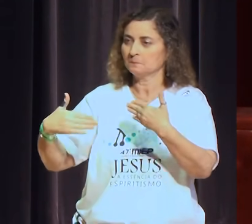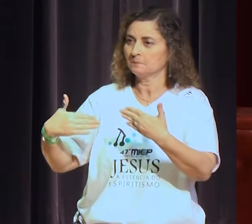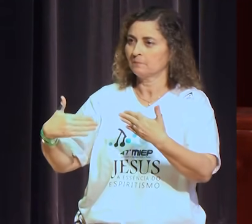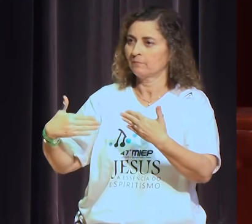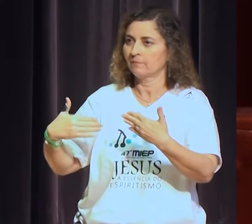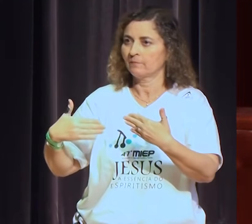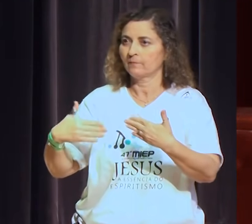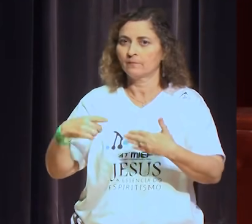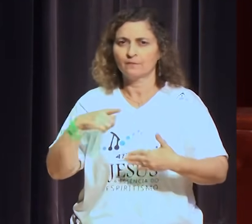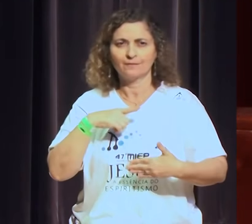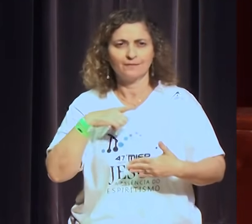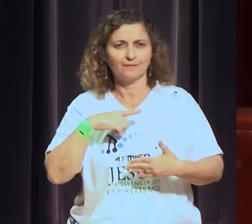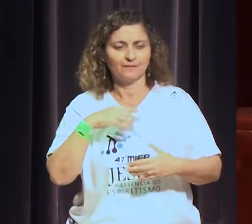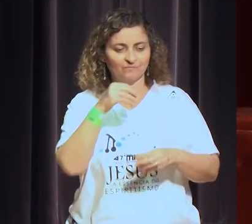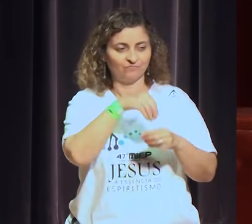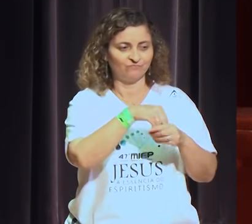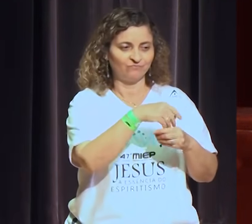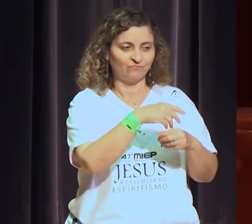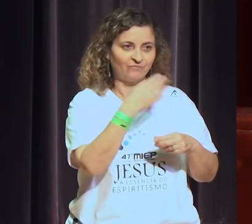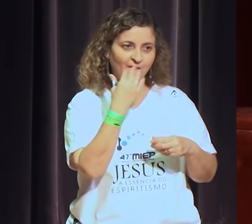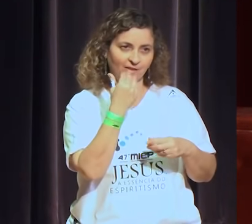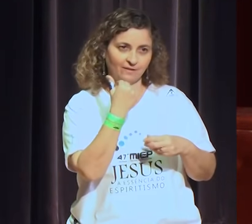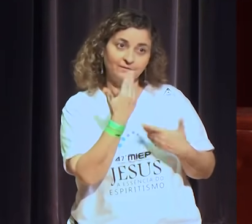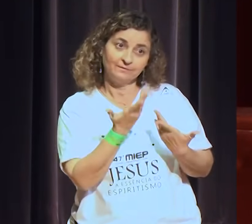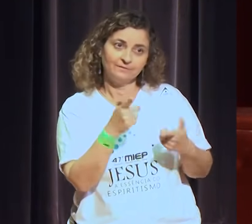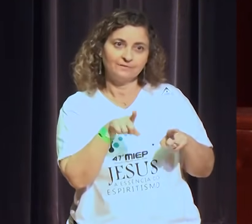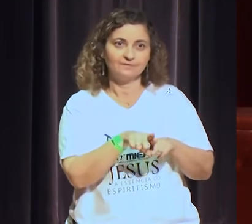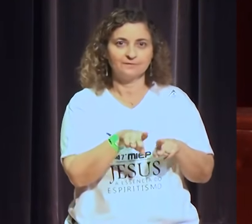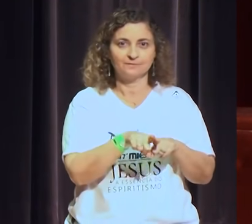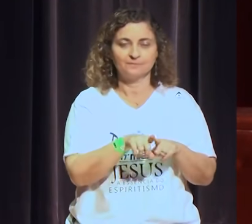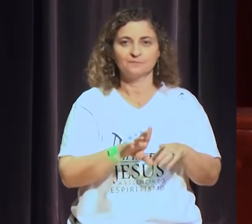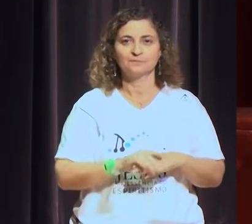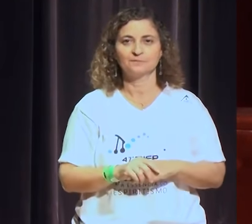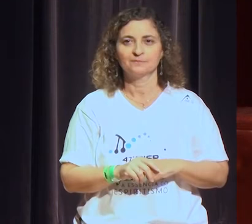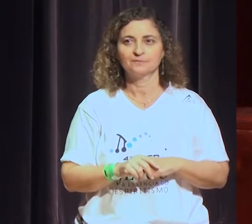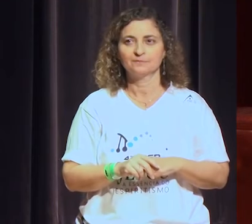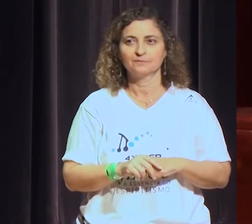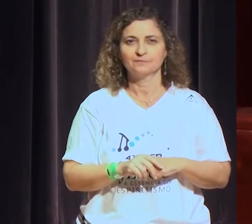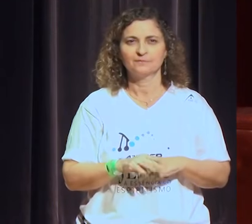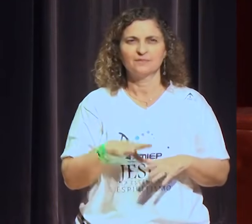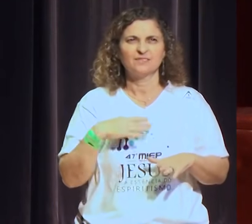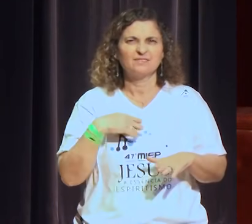E conversa vai, conversa vem. Dizem que rolou um pão de queijo.